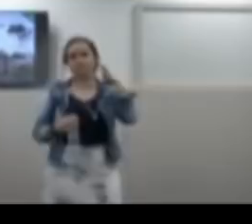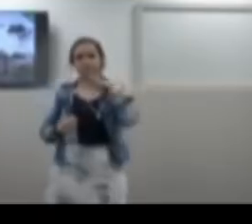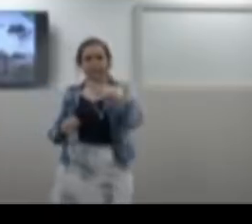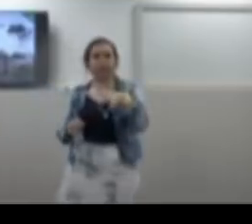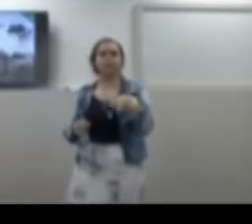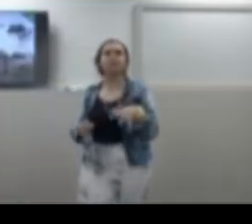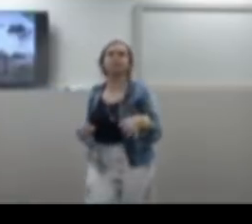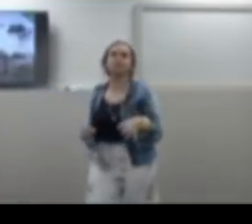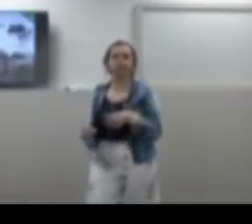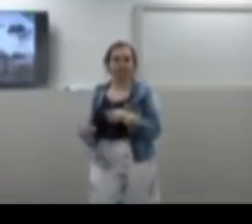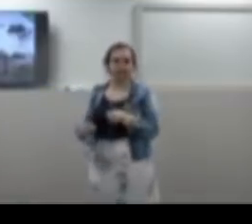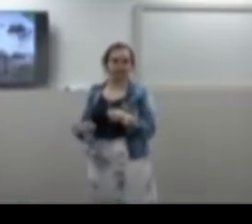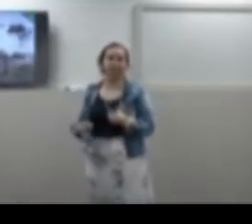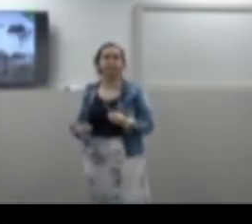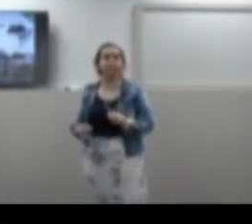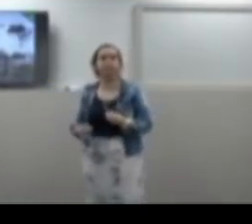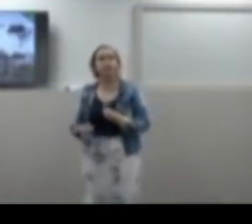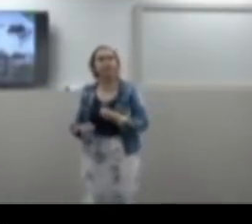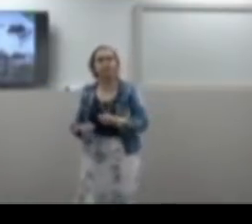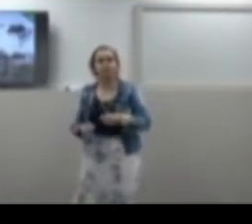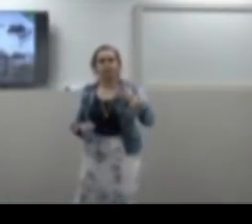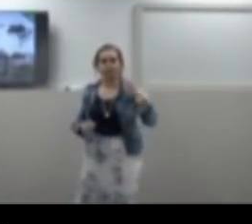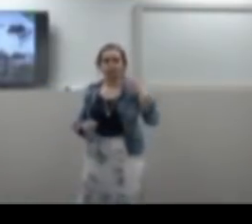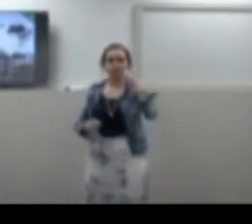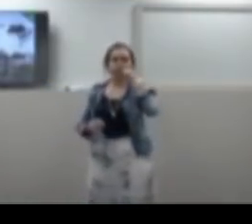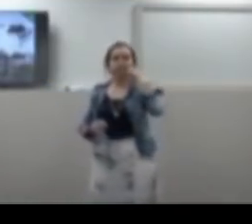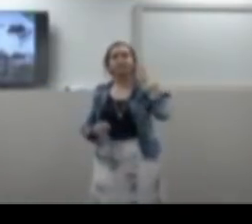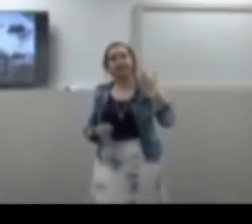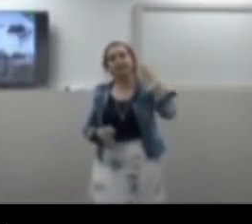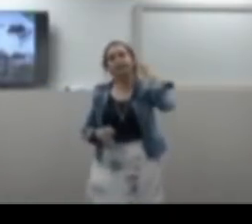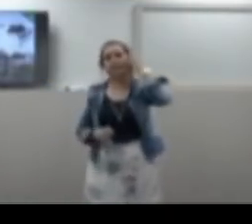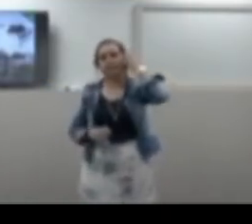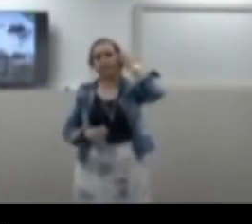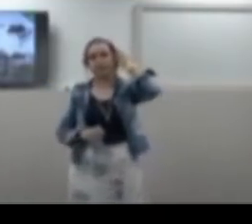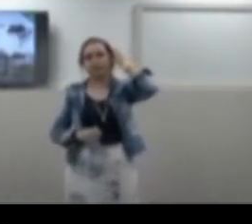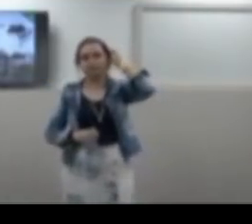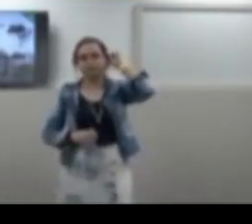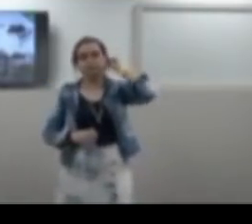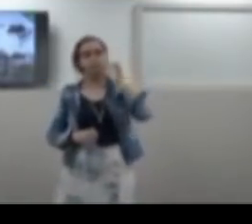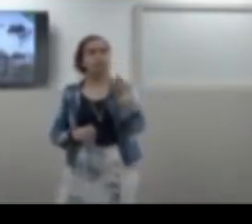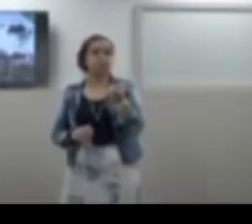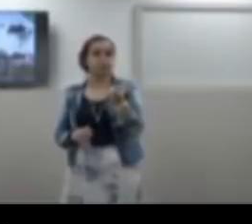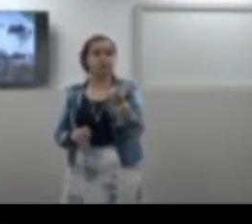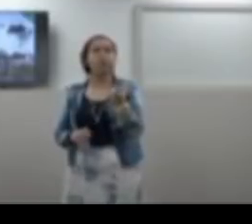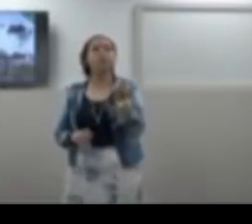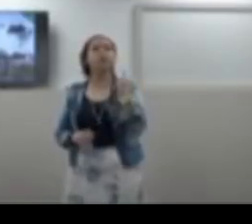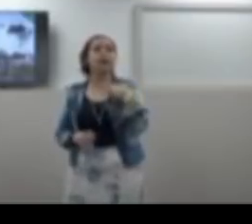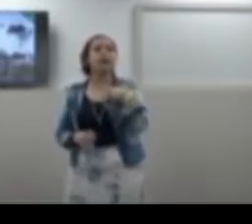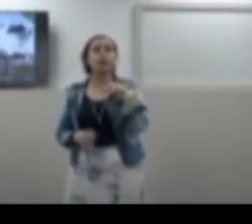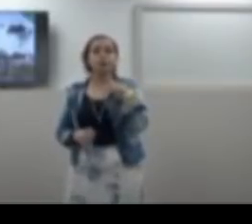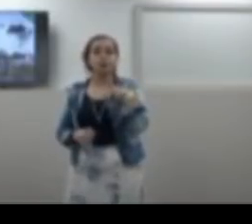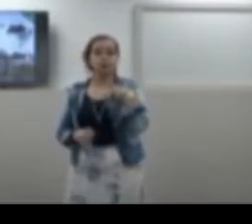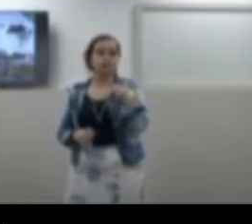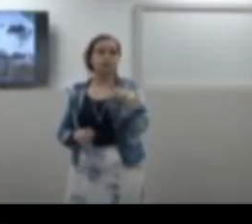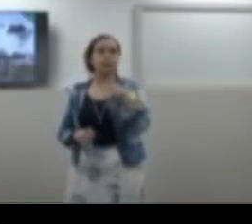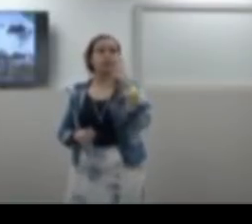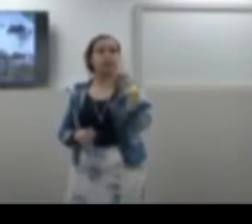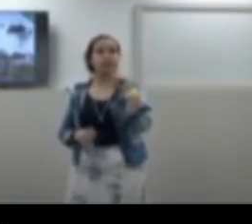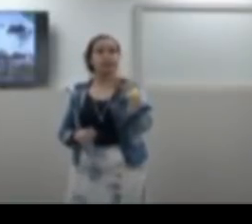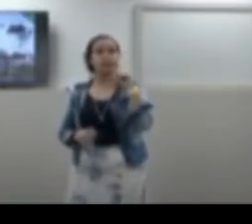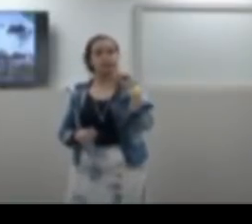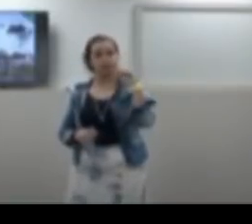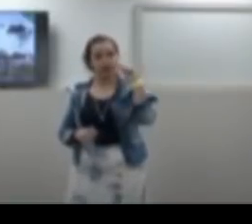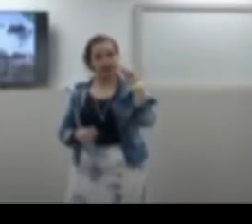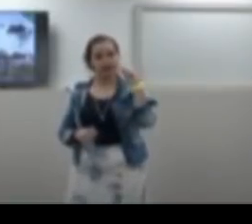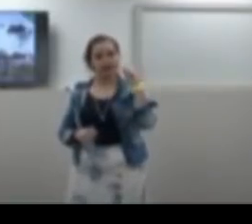é um domínio bem conhecido aqui no Paraná, né? Boa parte do Paraná tem esse domínio aí também. A gente comentou que esse